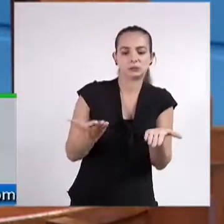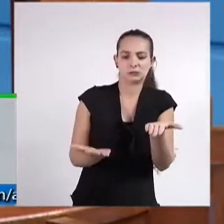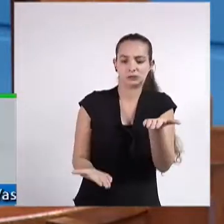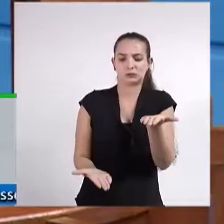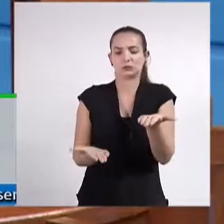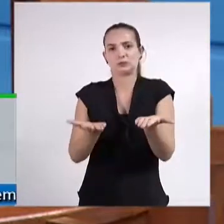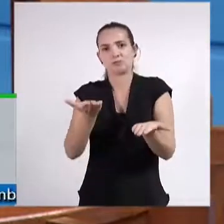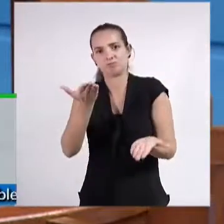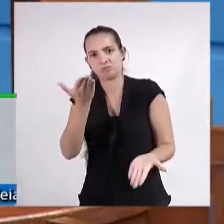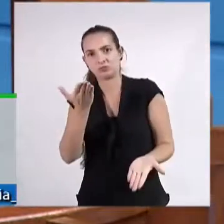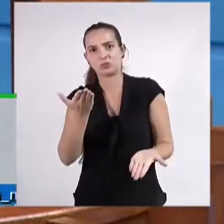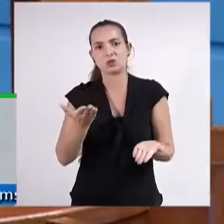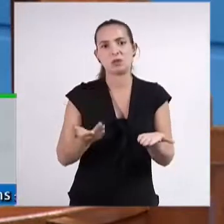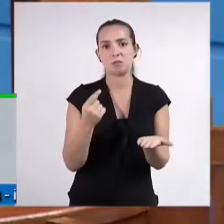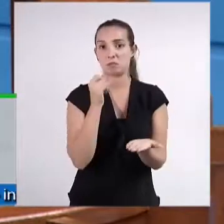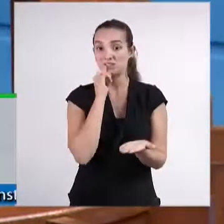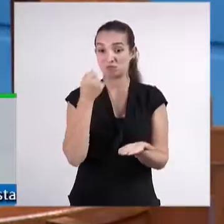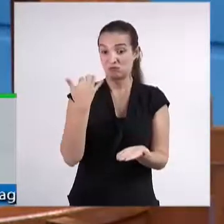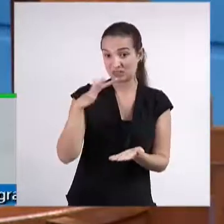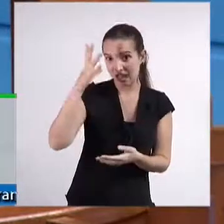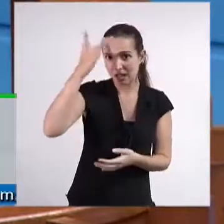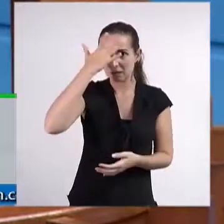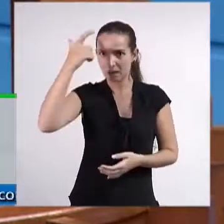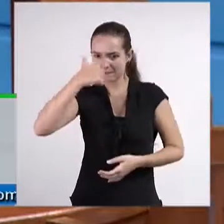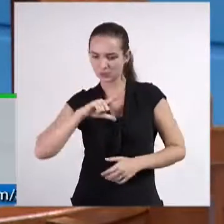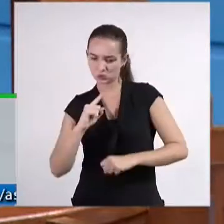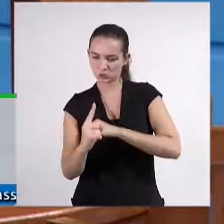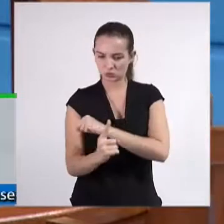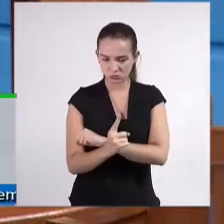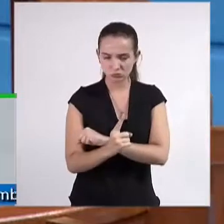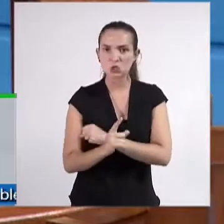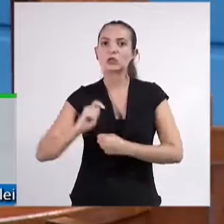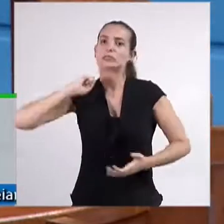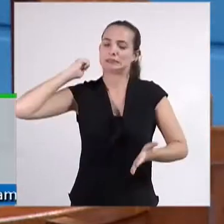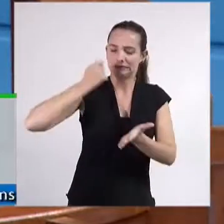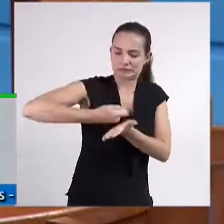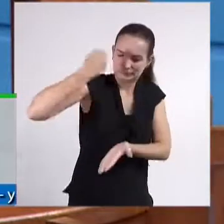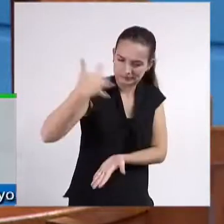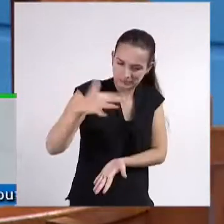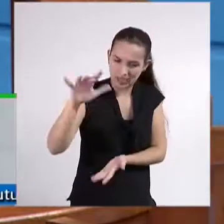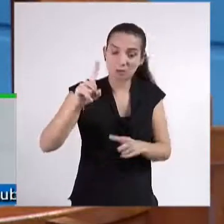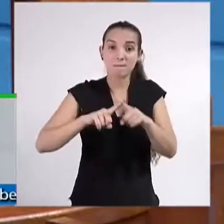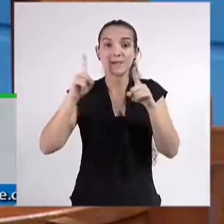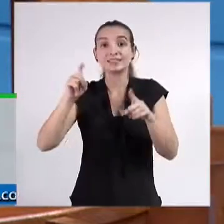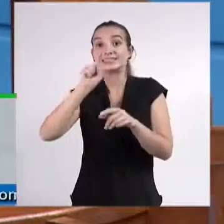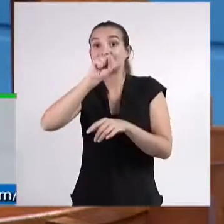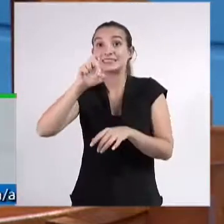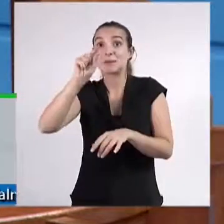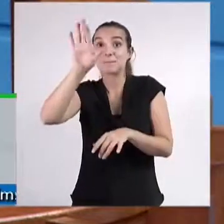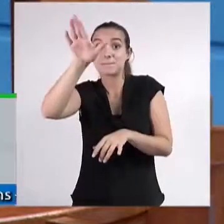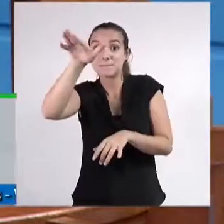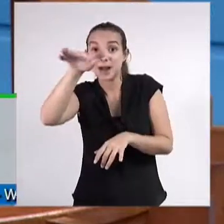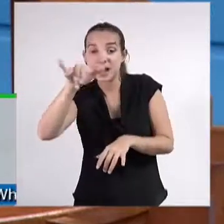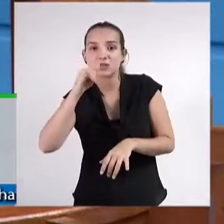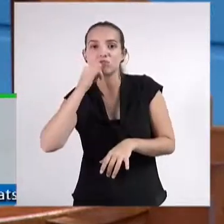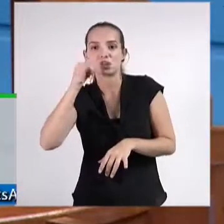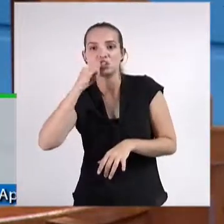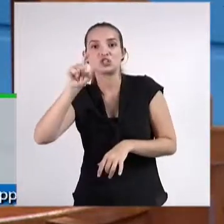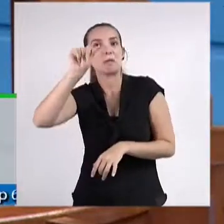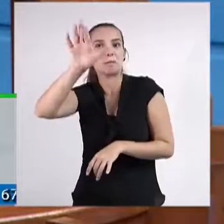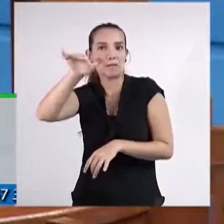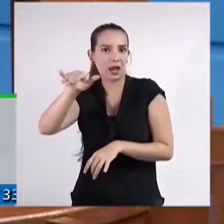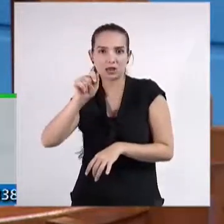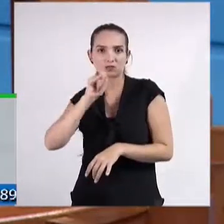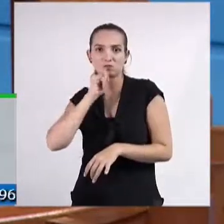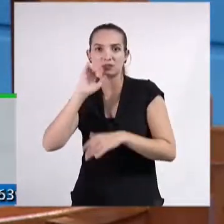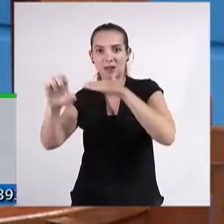o consumidor paga o pato. Agora, quando isso ocorre o inverso, uma energia comprada mais barata